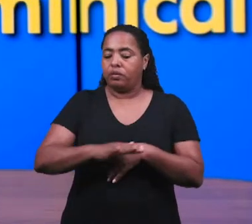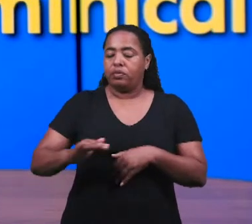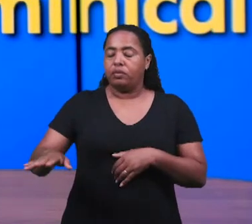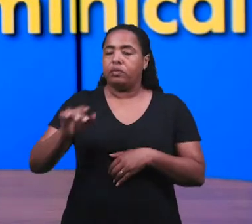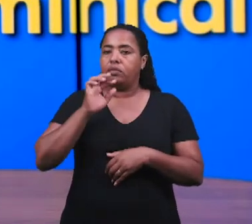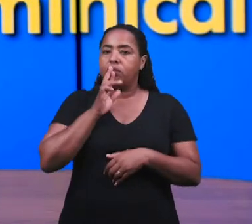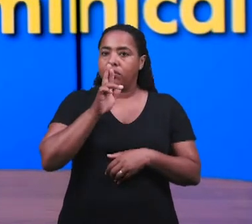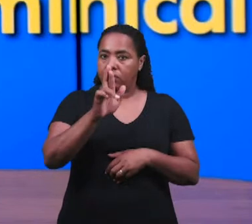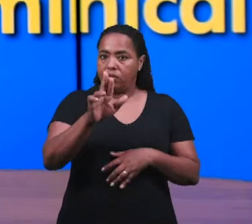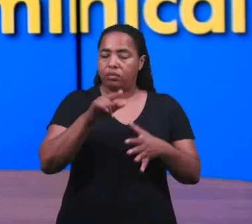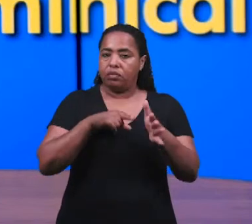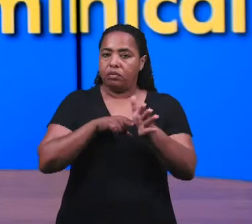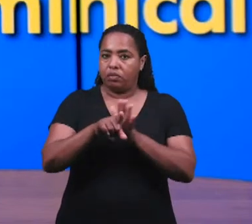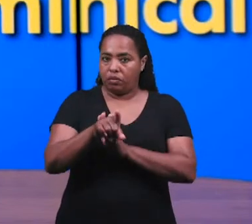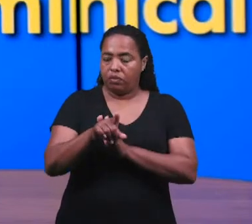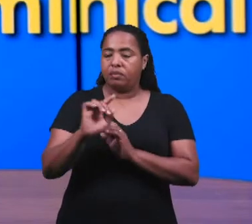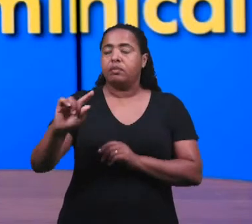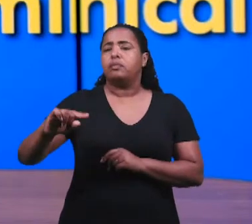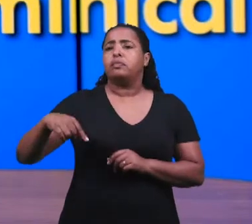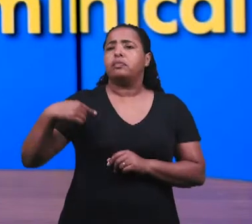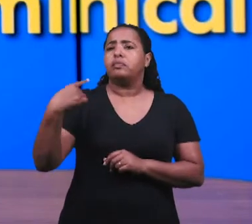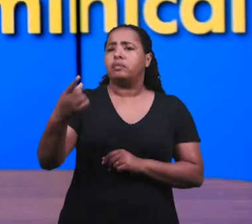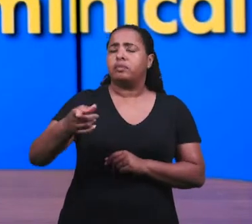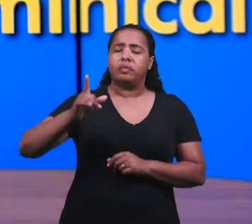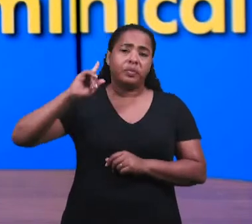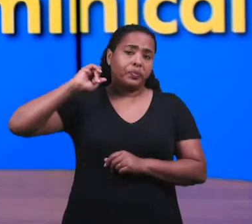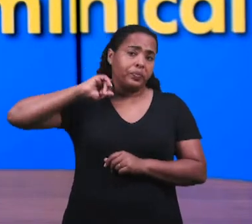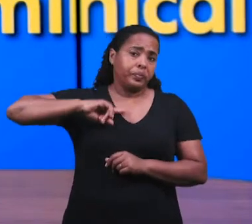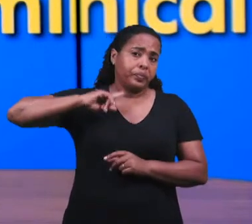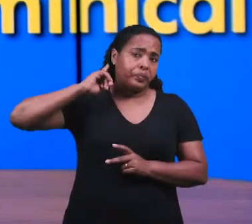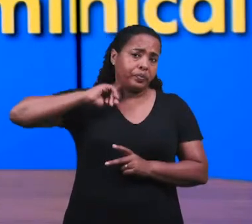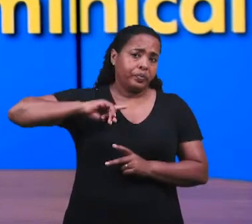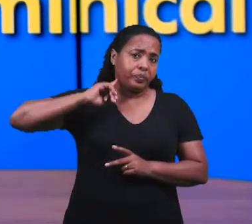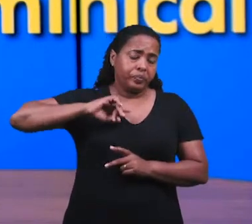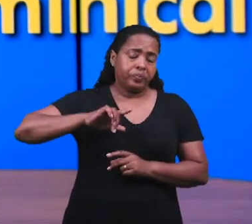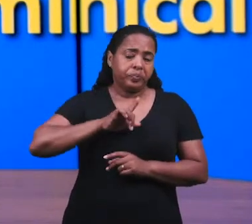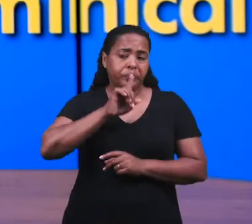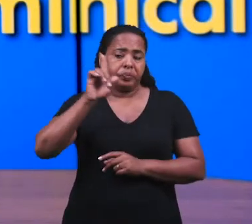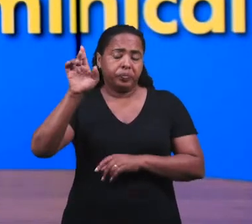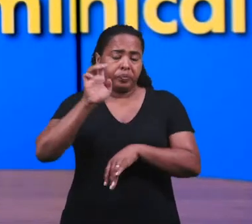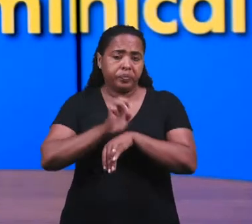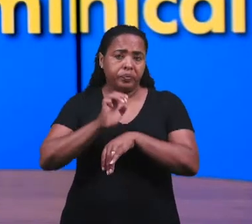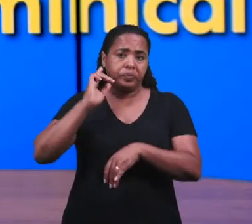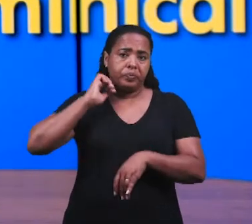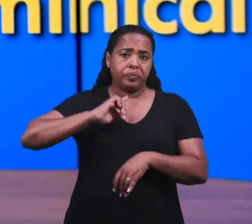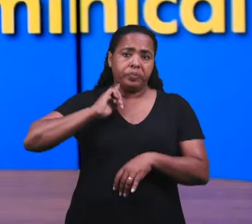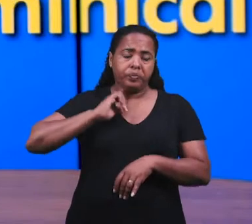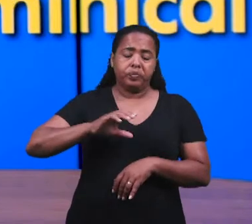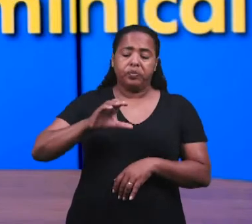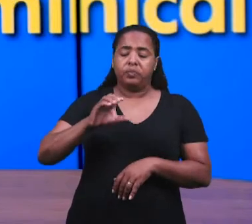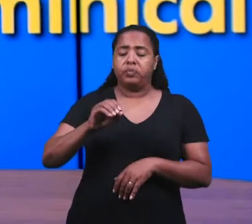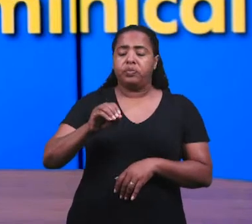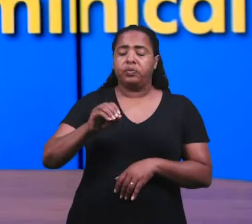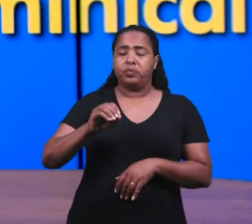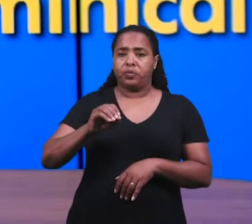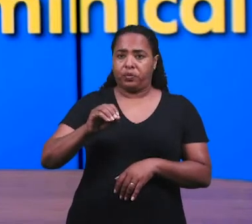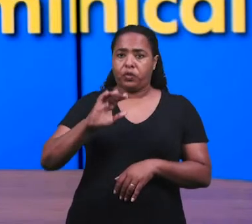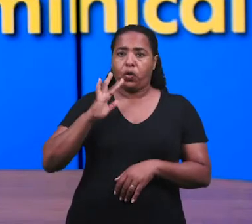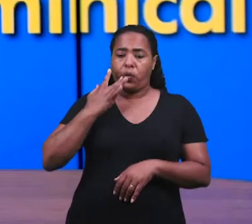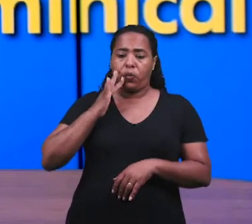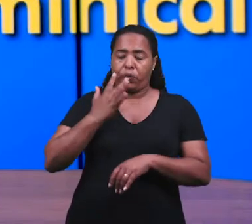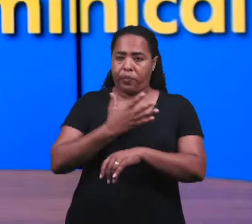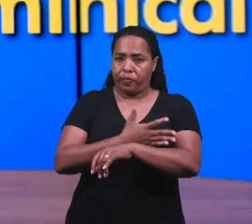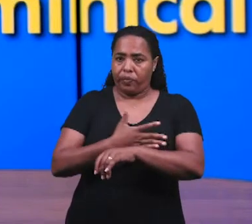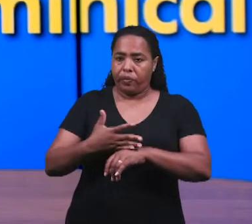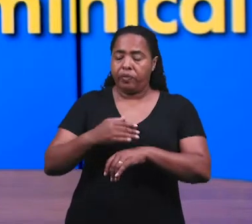responder a esta pergunta. Logo em seguida vamos para o estado de Minas Gerais. E no estado de Minas Gerais, nós vamos para a cidade de Ouro Branco.